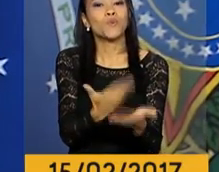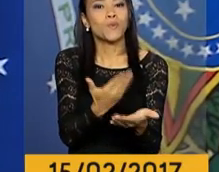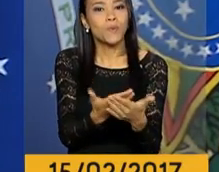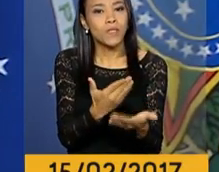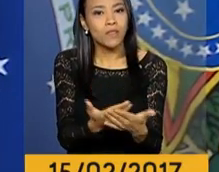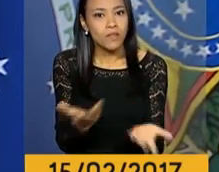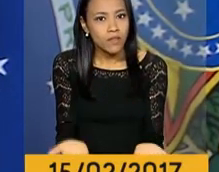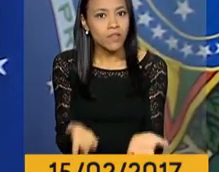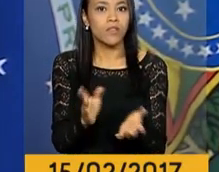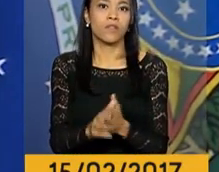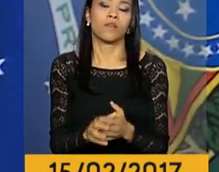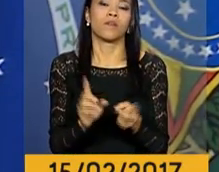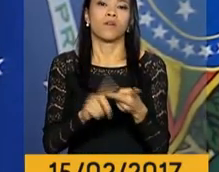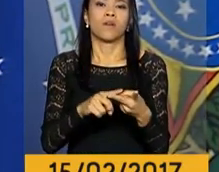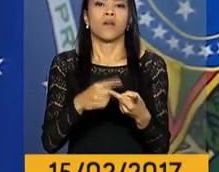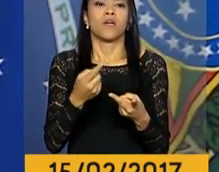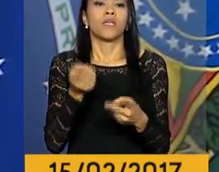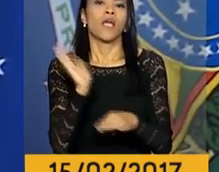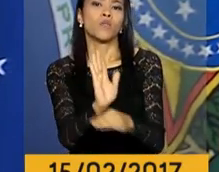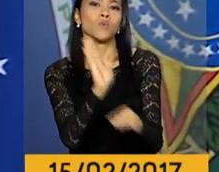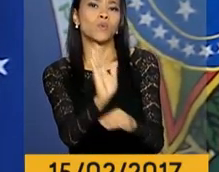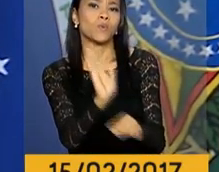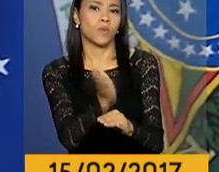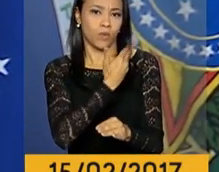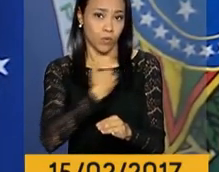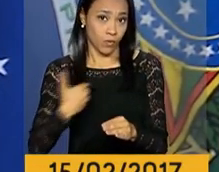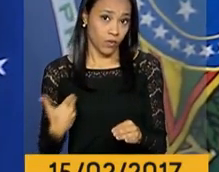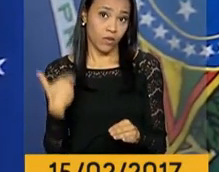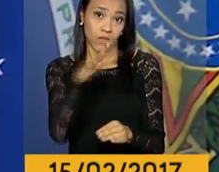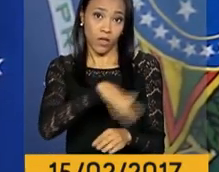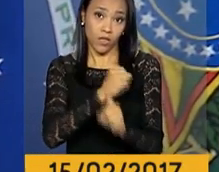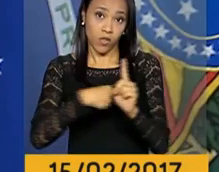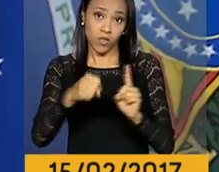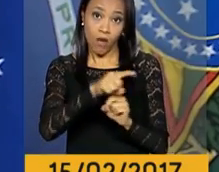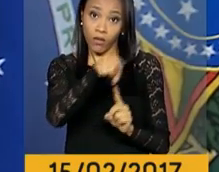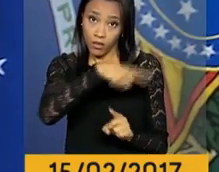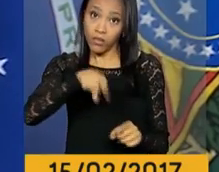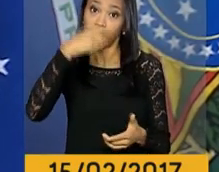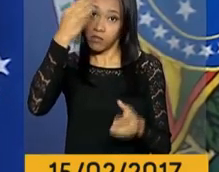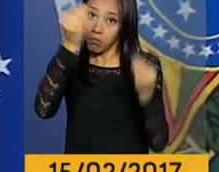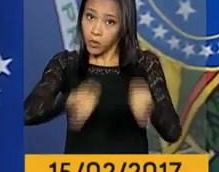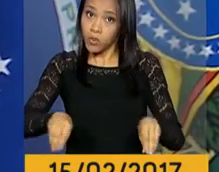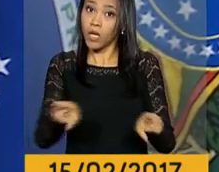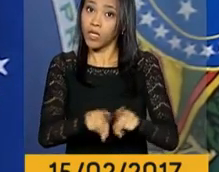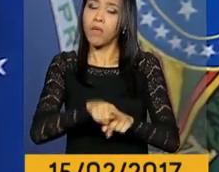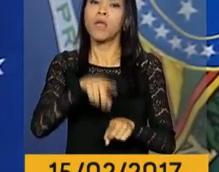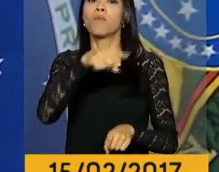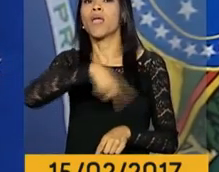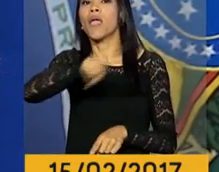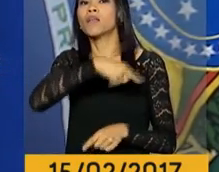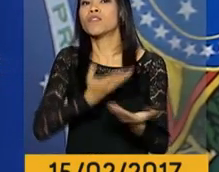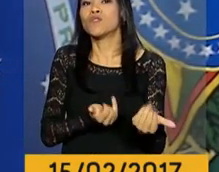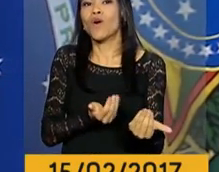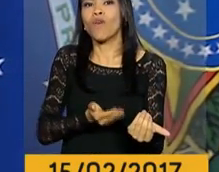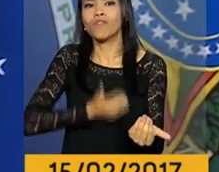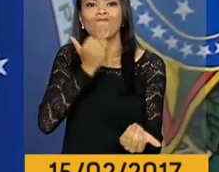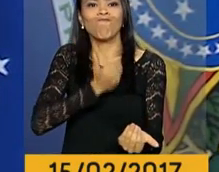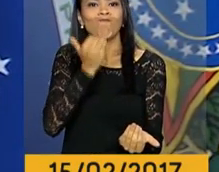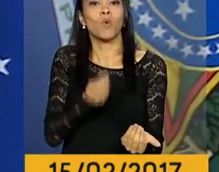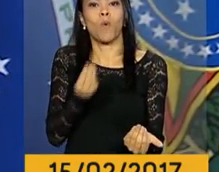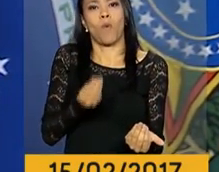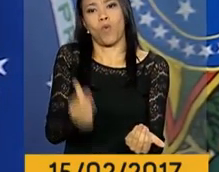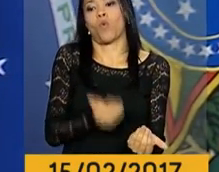as benestes do governo para fins sociais, porque estes jovens talvez não tenham como continuar nos trabalhos que